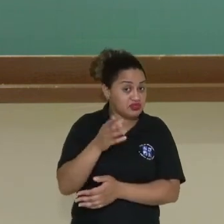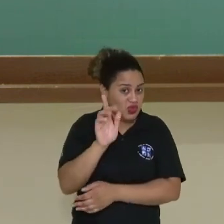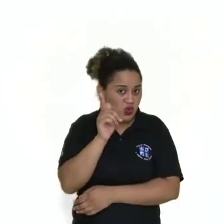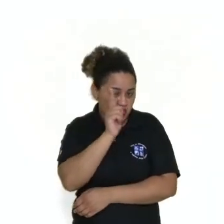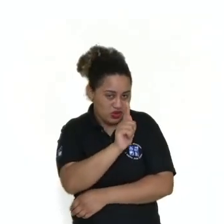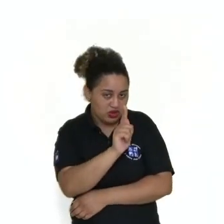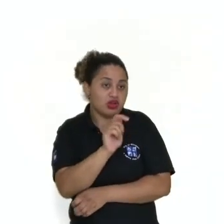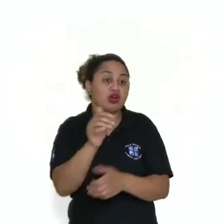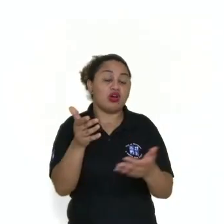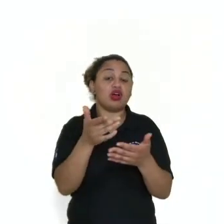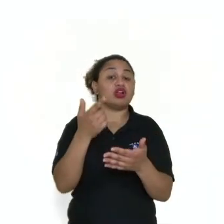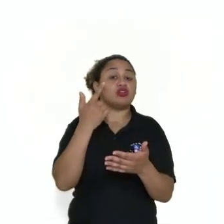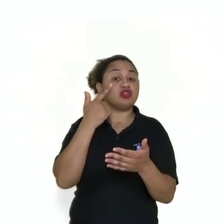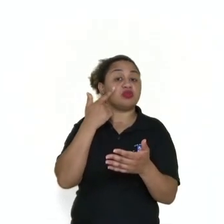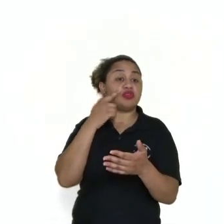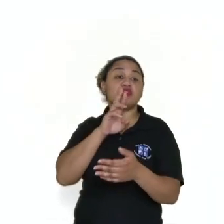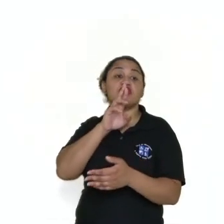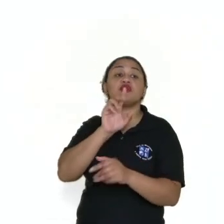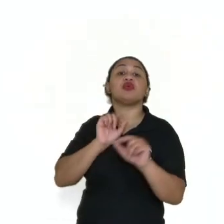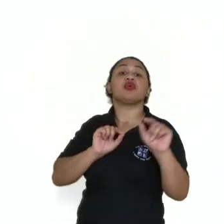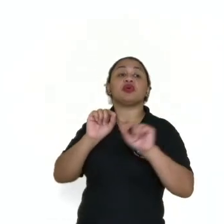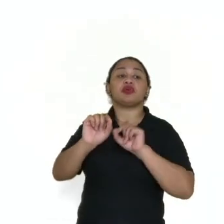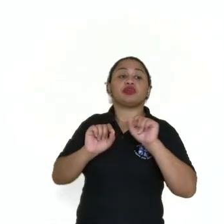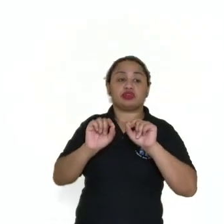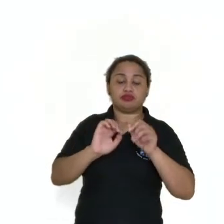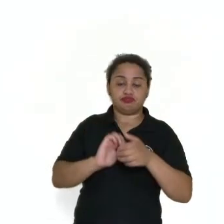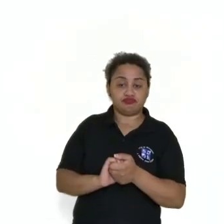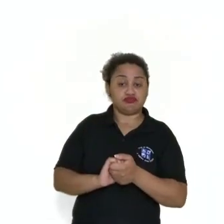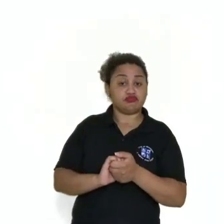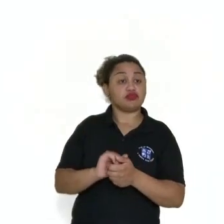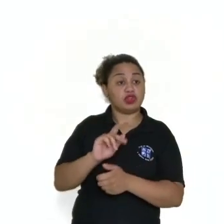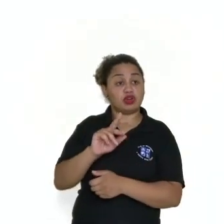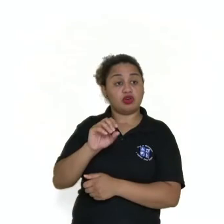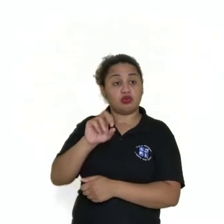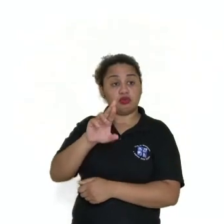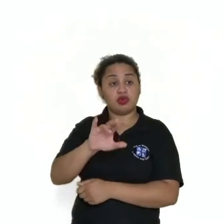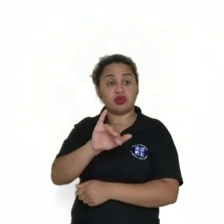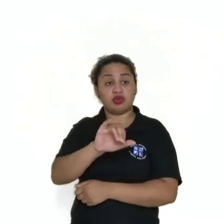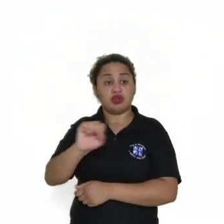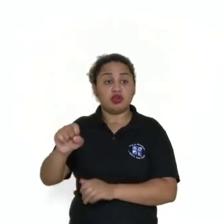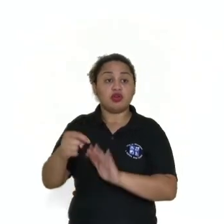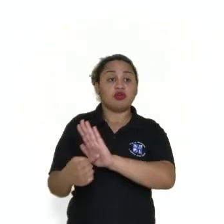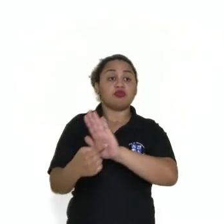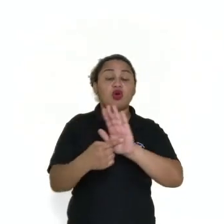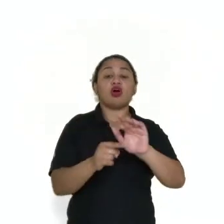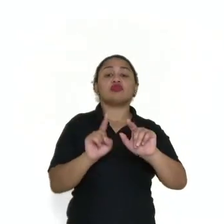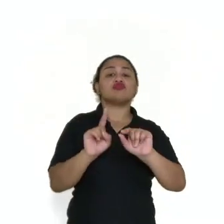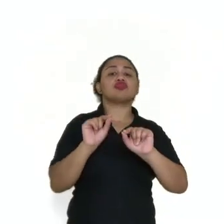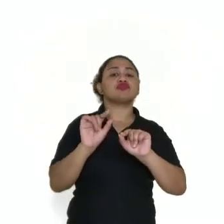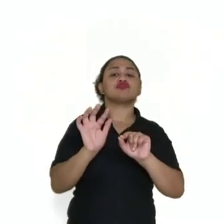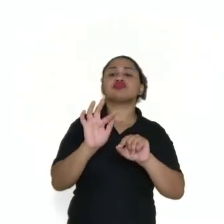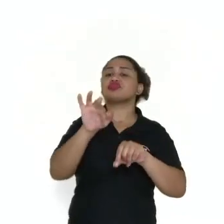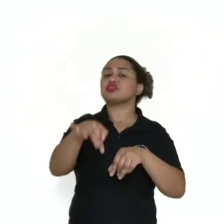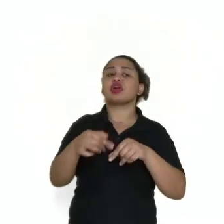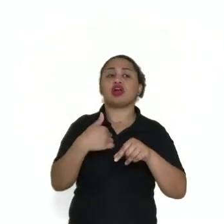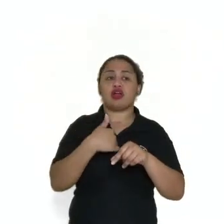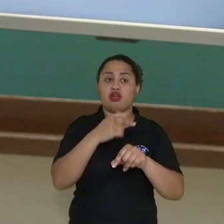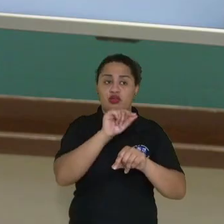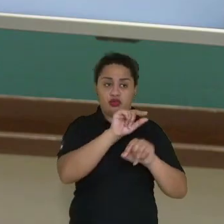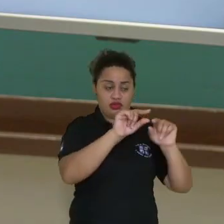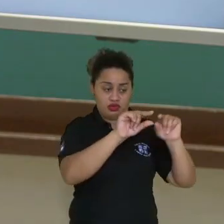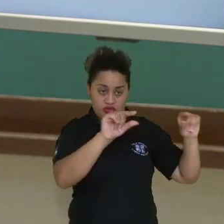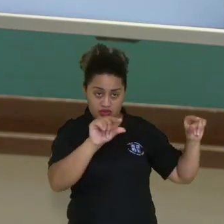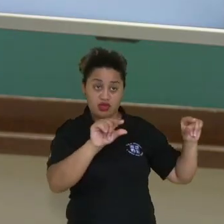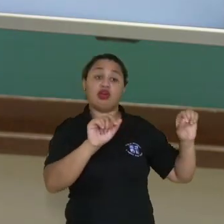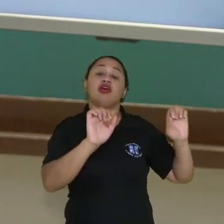Vamos ver aqui como que ficou a nossa sugestão? Então, observem que a expressão por isso expressa a conclusão entre as ideias apresentadas